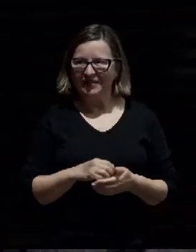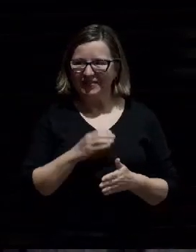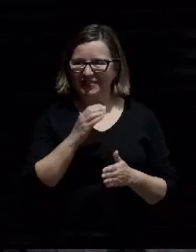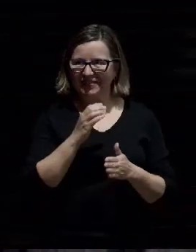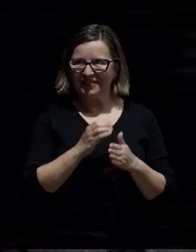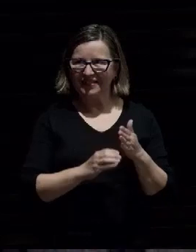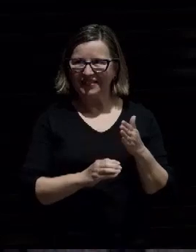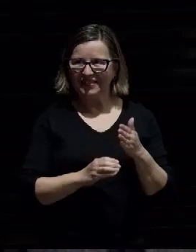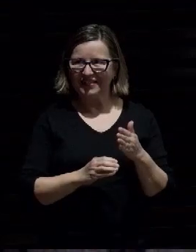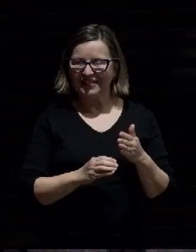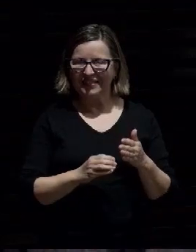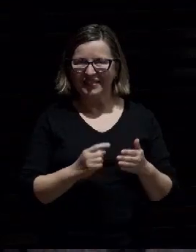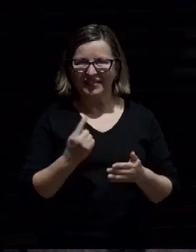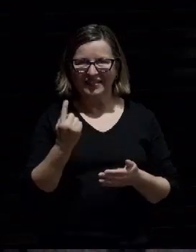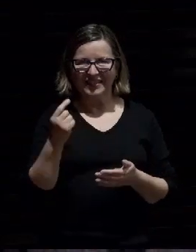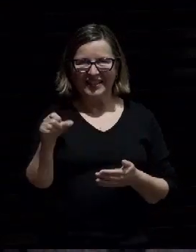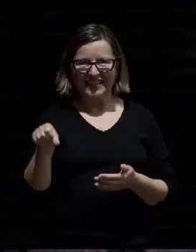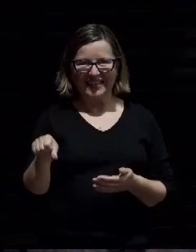capítulo 16,